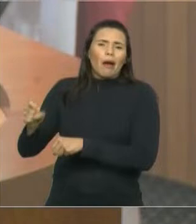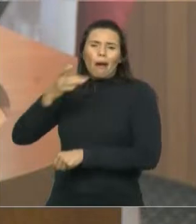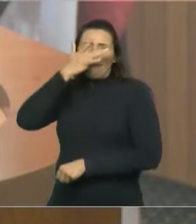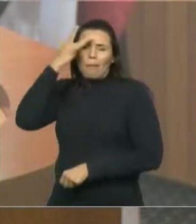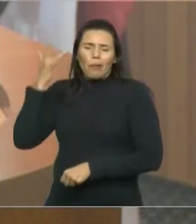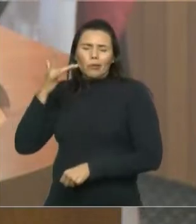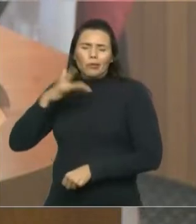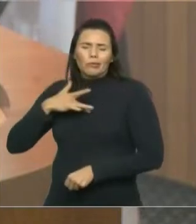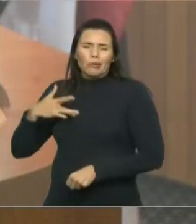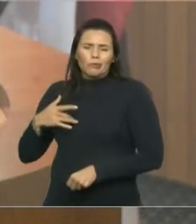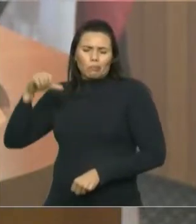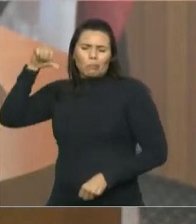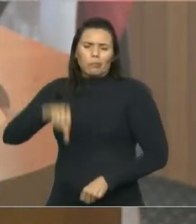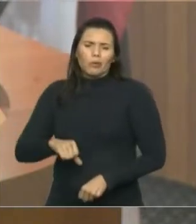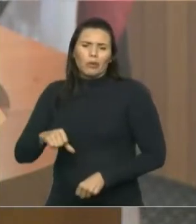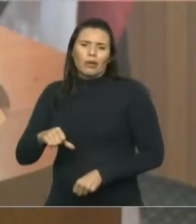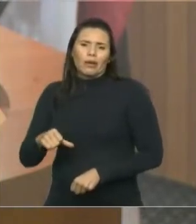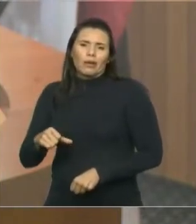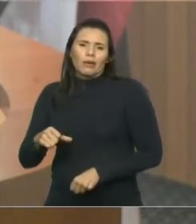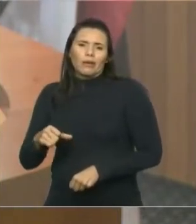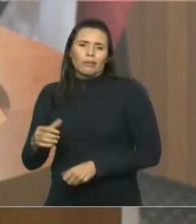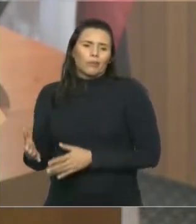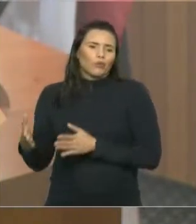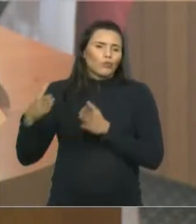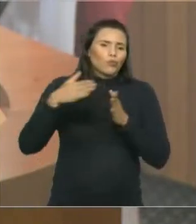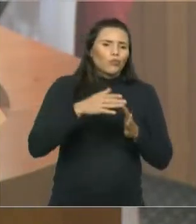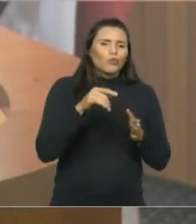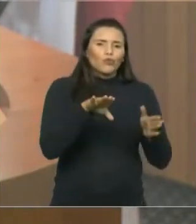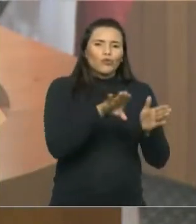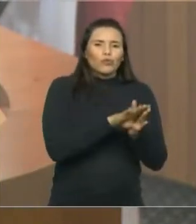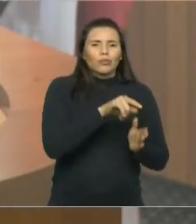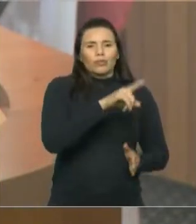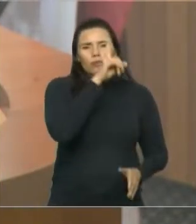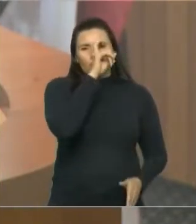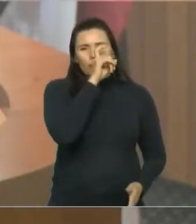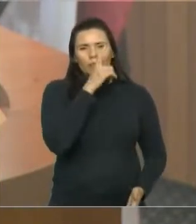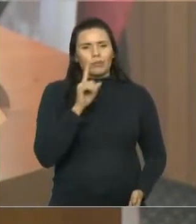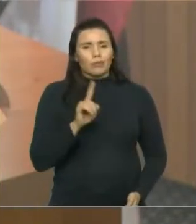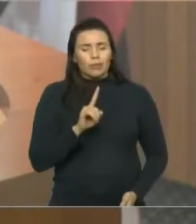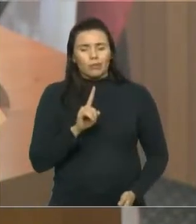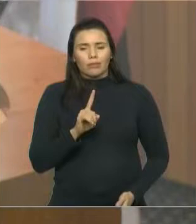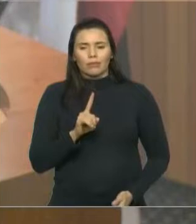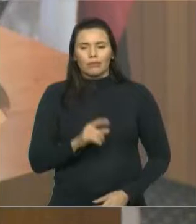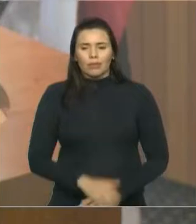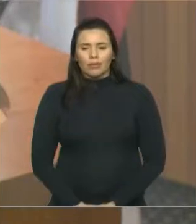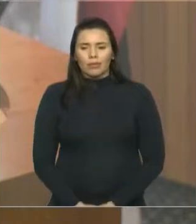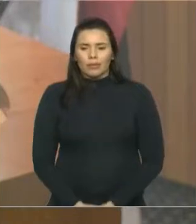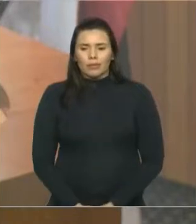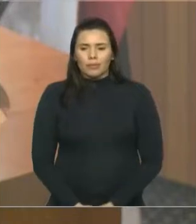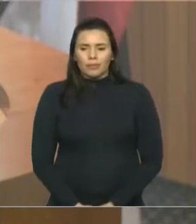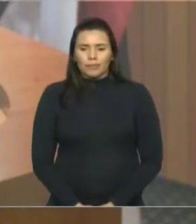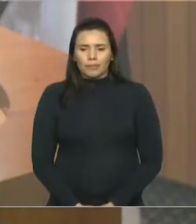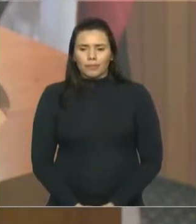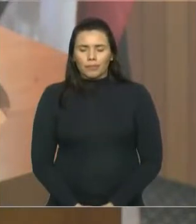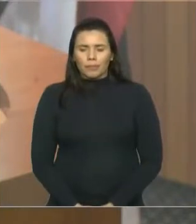E aí eu queria que a gente prestasse atenção nesse mapa aqui do Estado, que é o próximo slide. Pode passar.